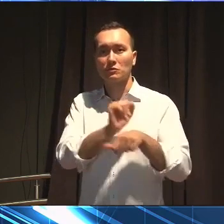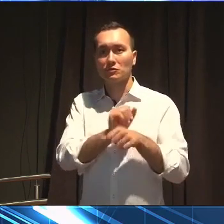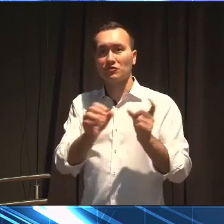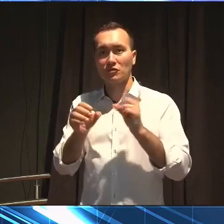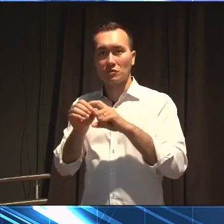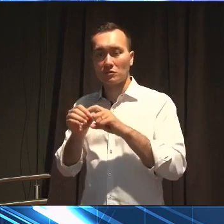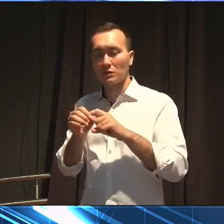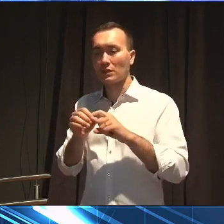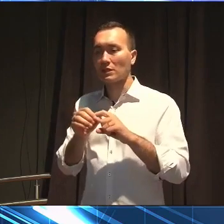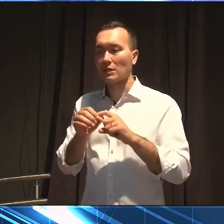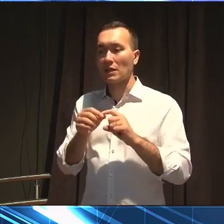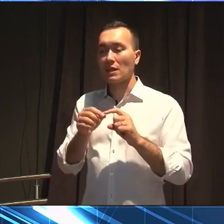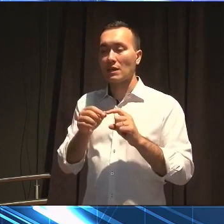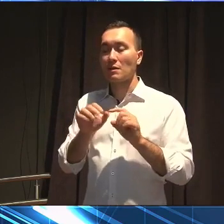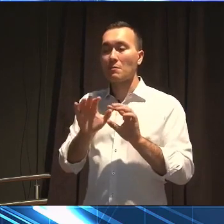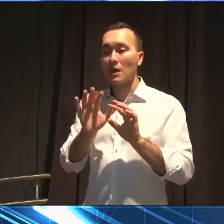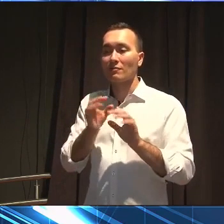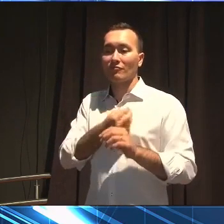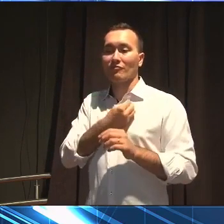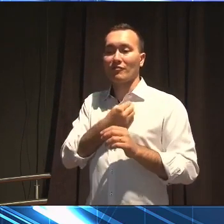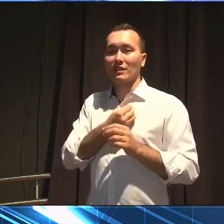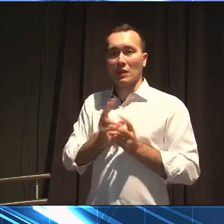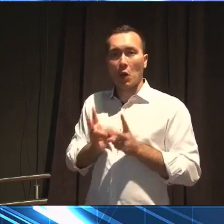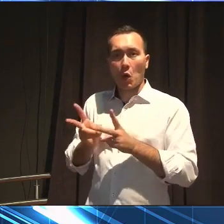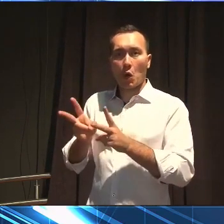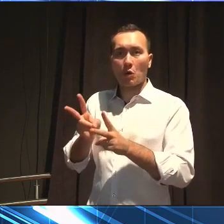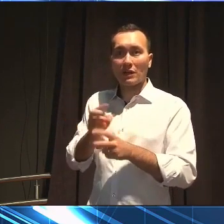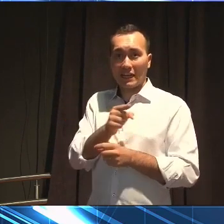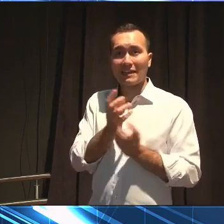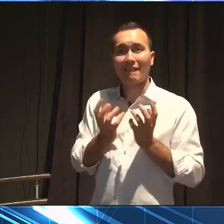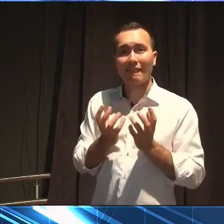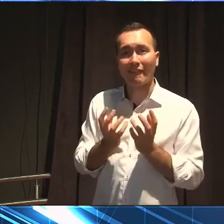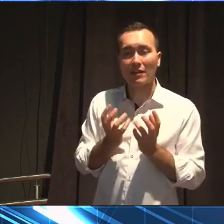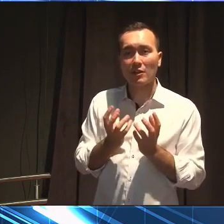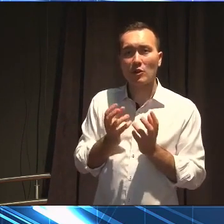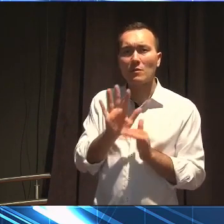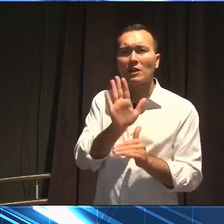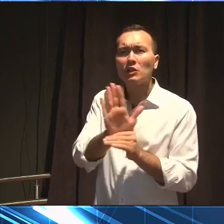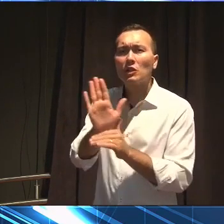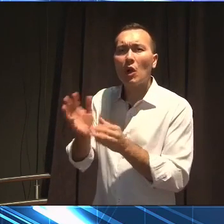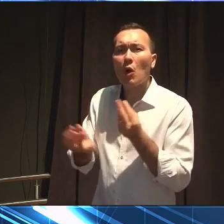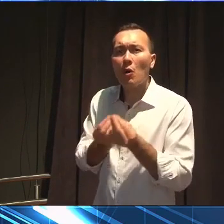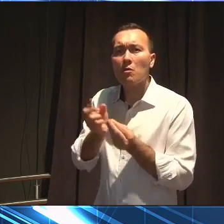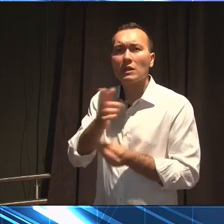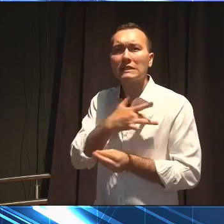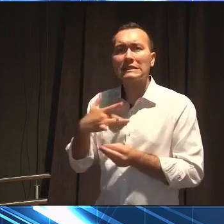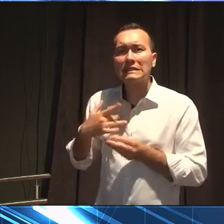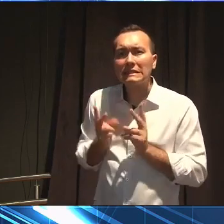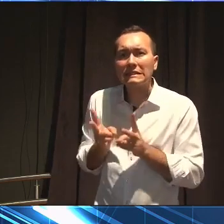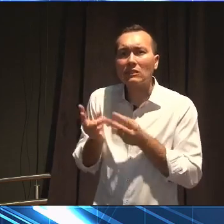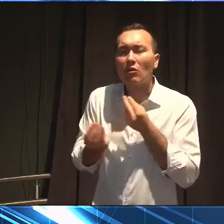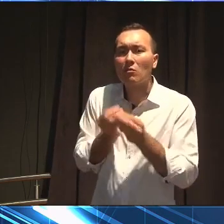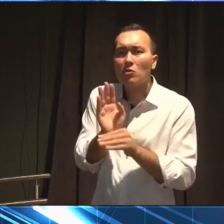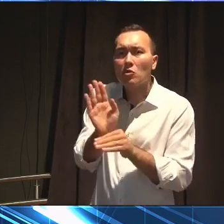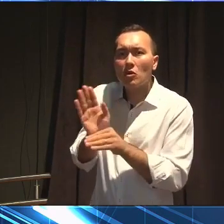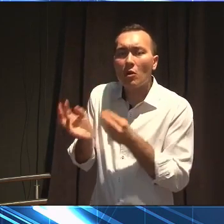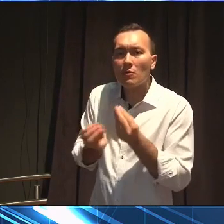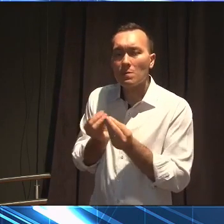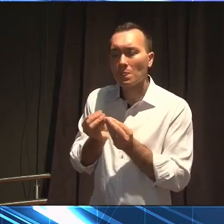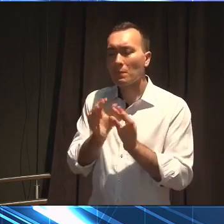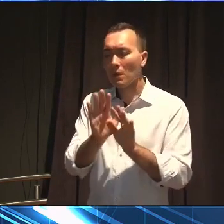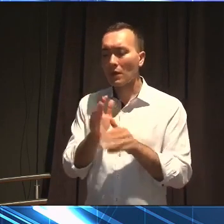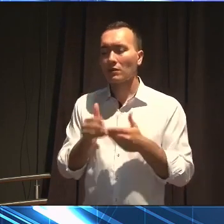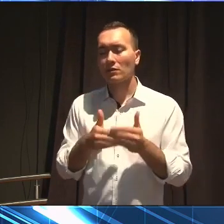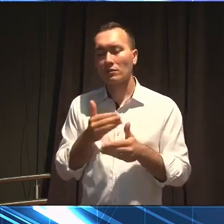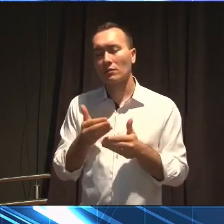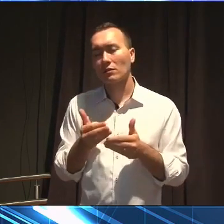fez? Saiu de férias, né, aquilo que todo mundo aí, se der certo, vamos fazer daqui a pouquinho. Aí ele saiu